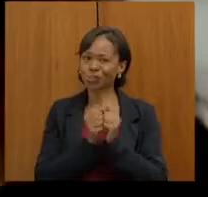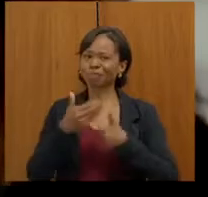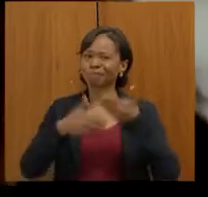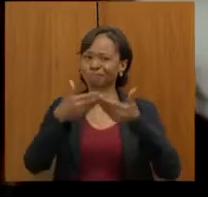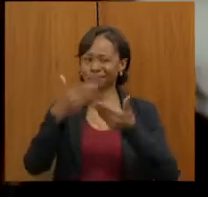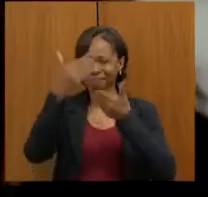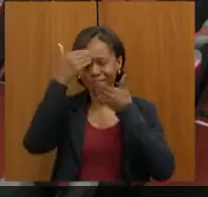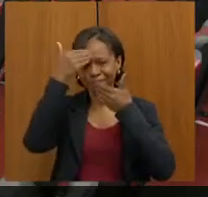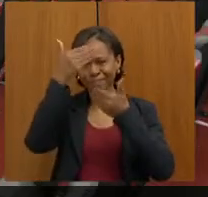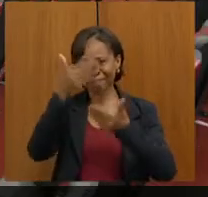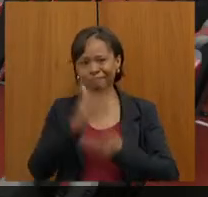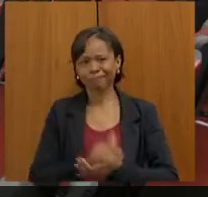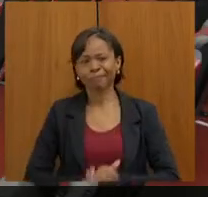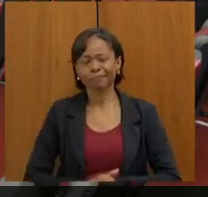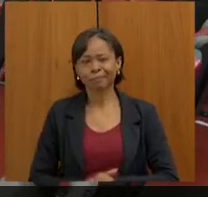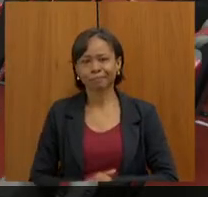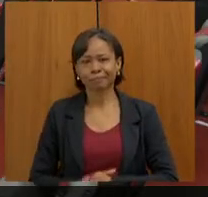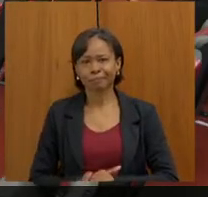obrigado